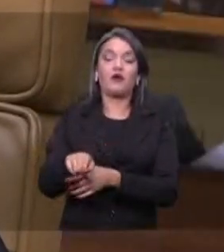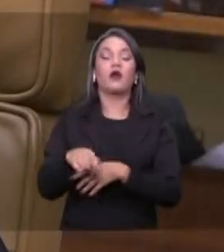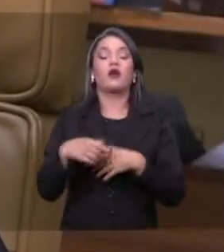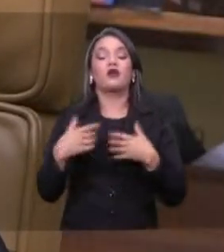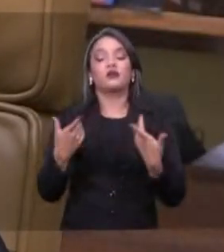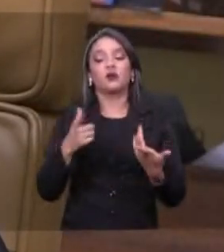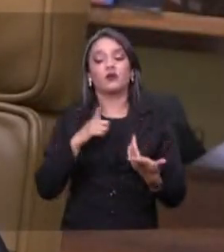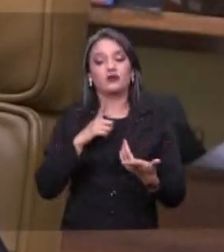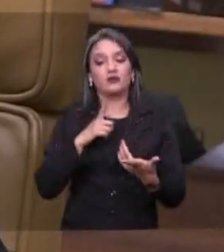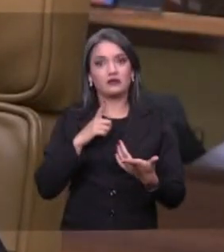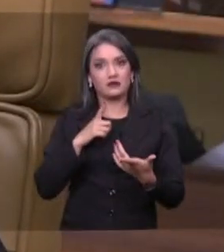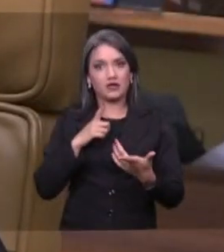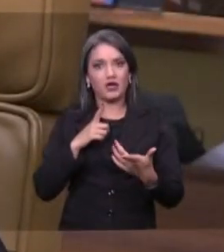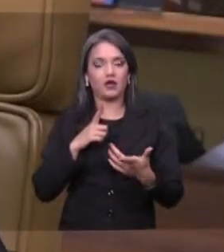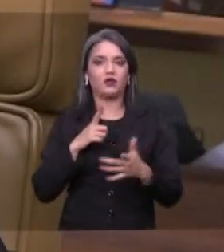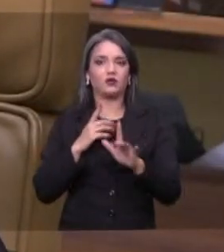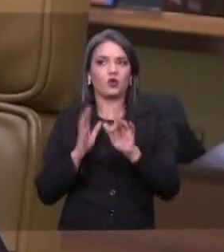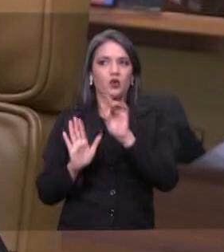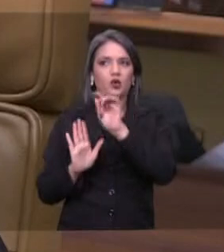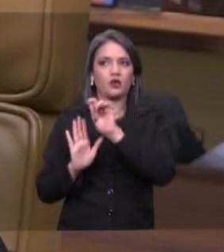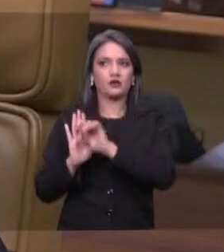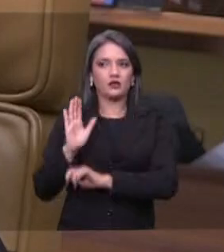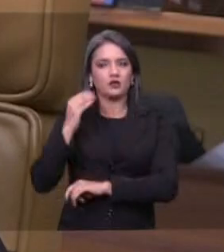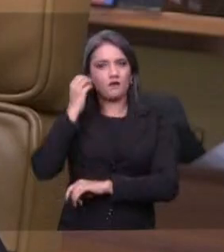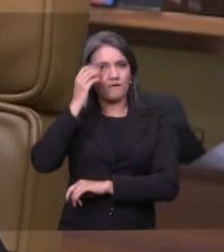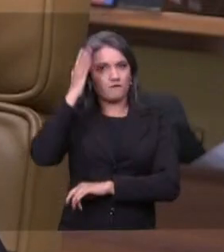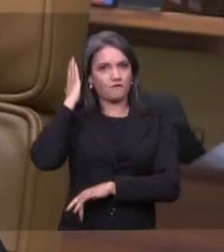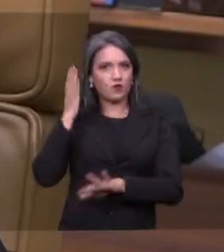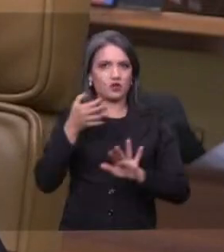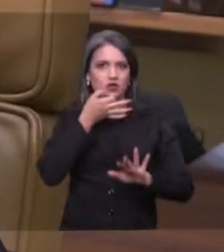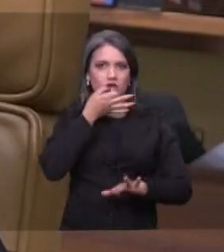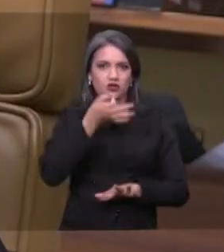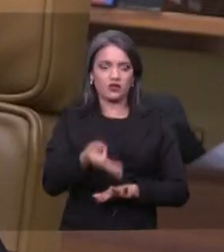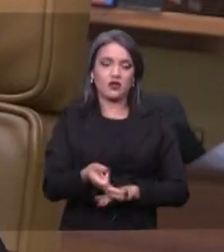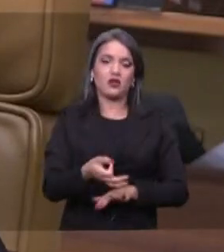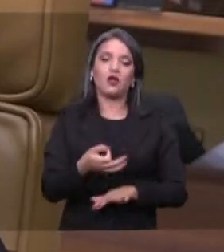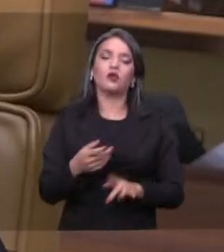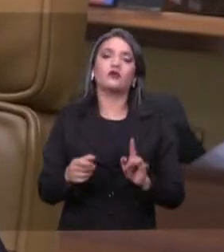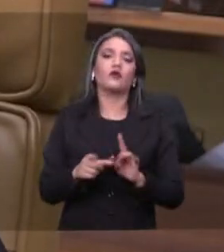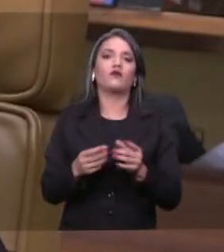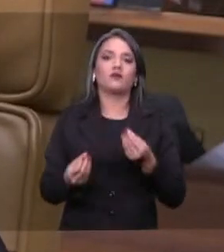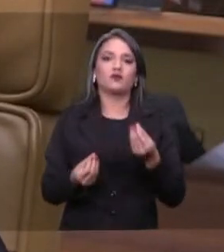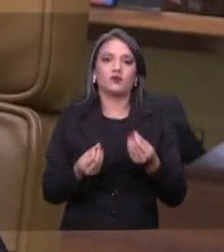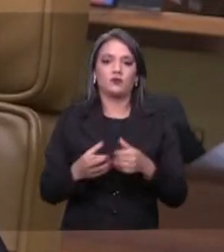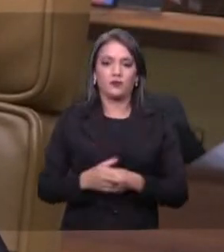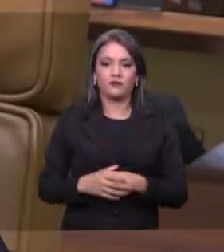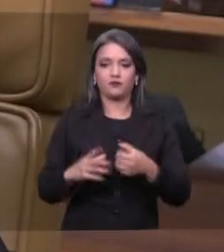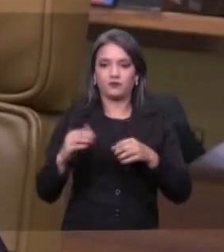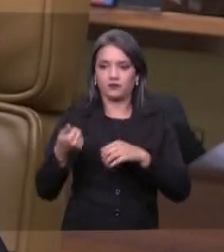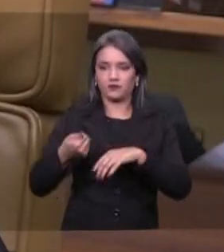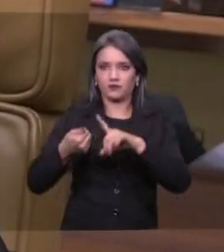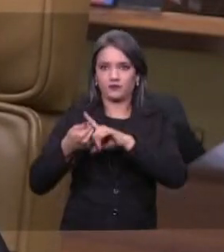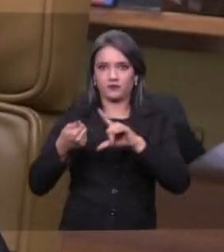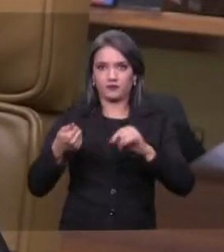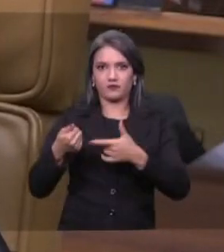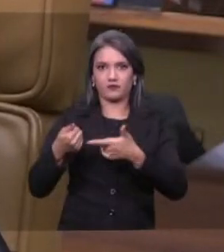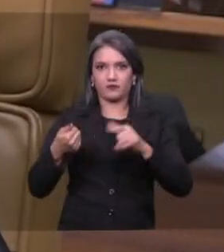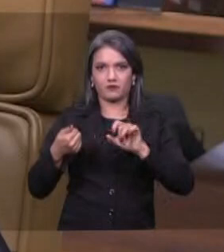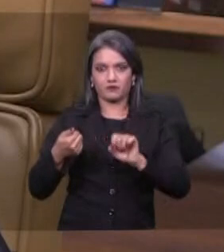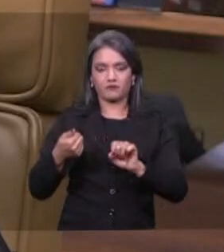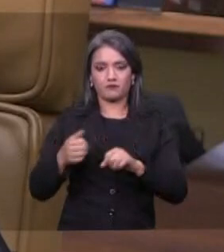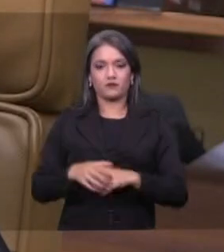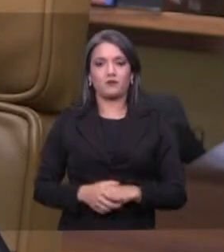interpretação conforme proposta pelo ministro Luiz Fux, ficaria o seguinte sentido, artigo 28, ao